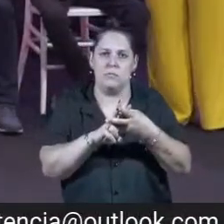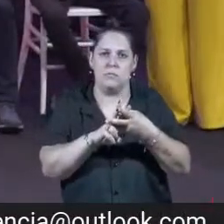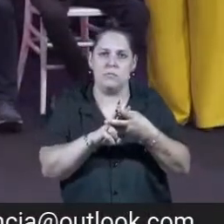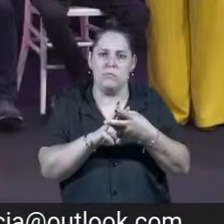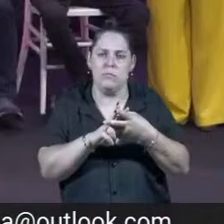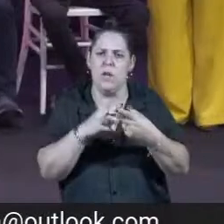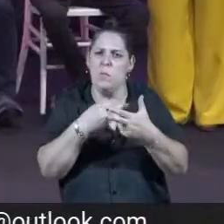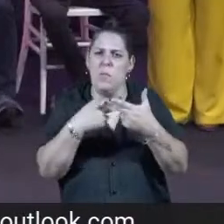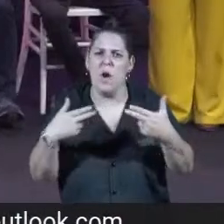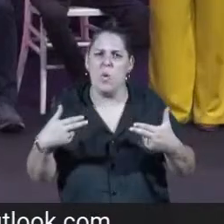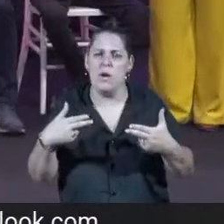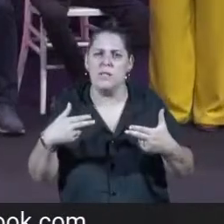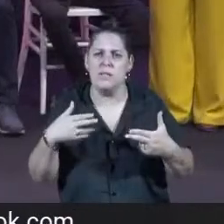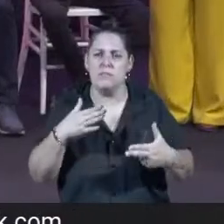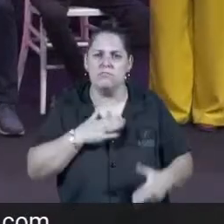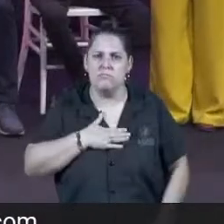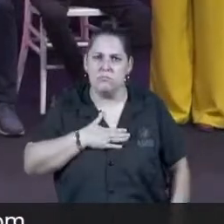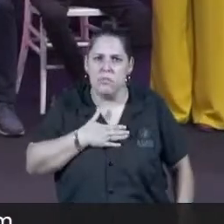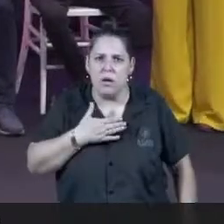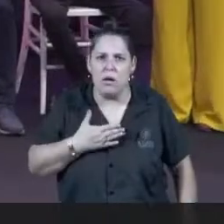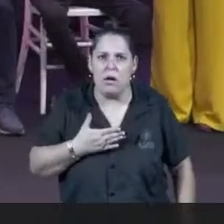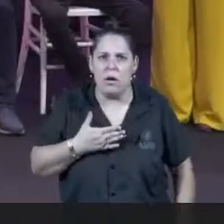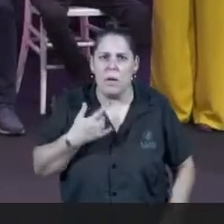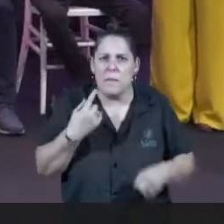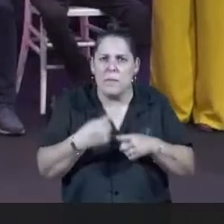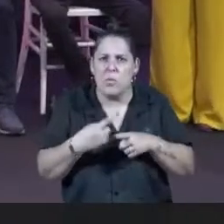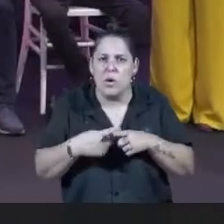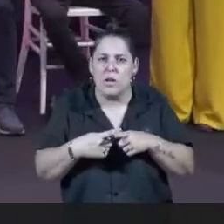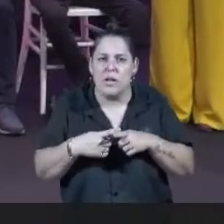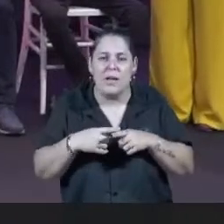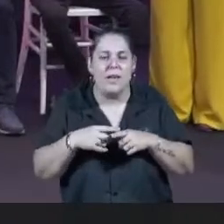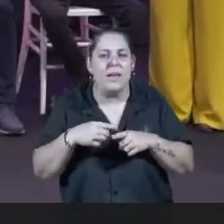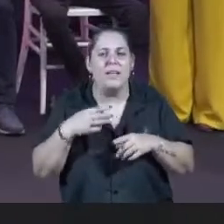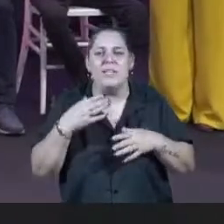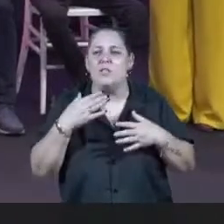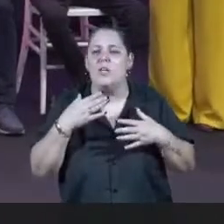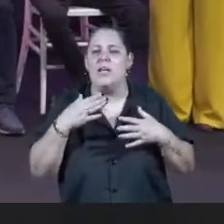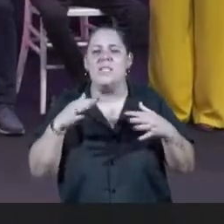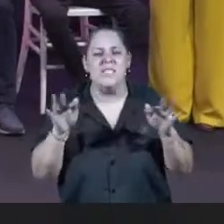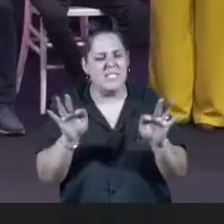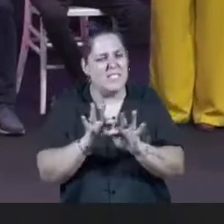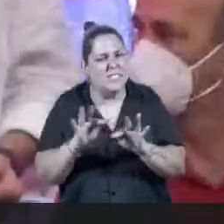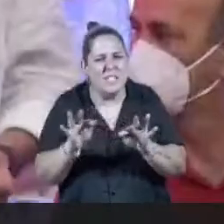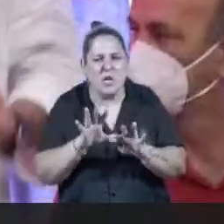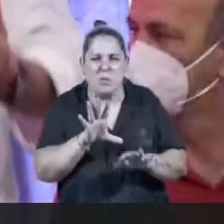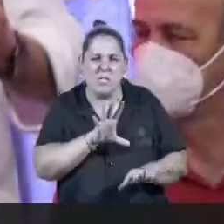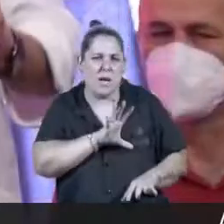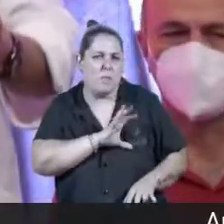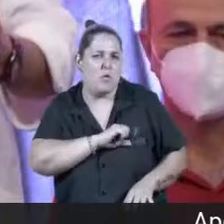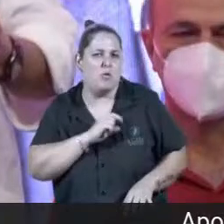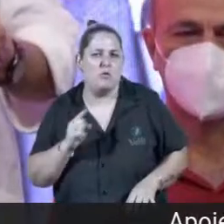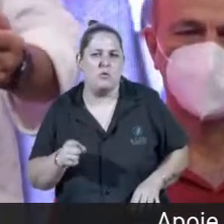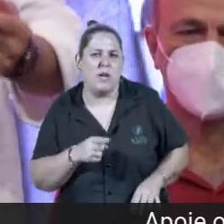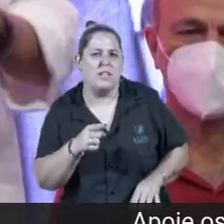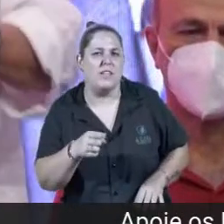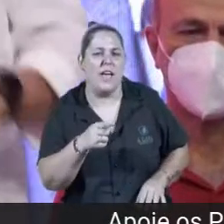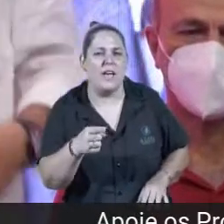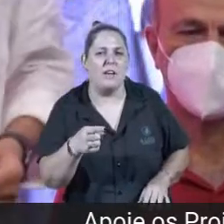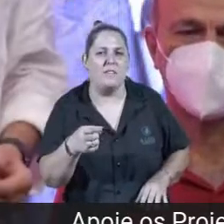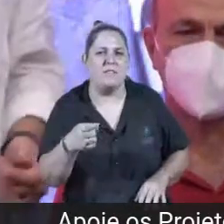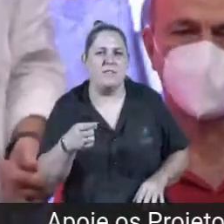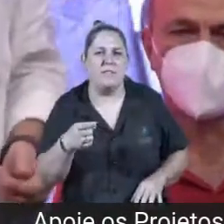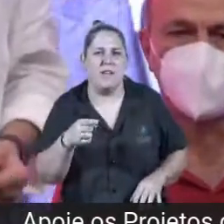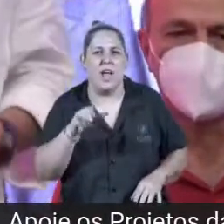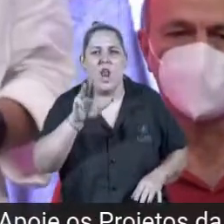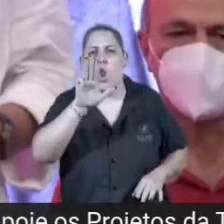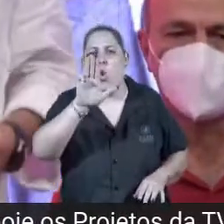muito chocante, porque ele é assim doce, eterno, mas viu, presidente Lula, ele